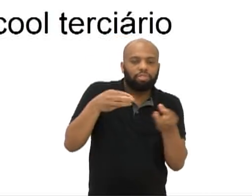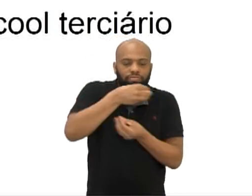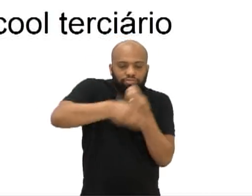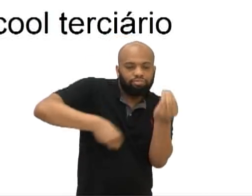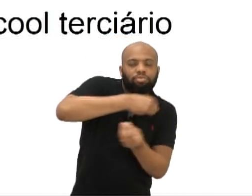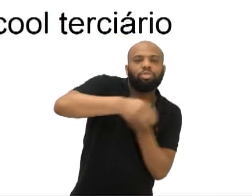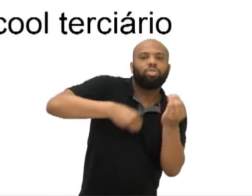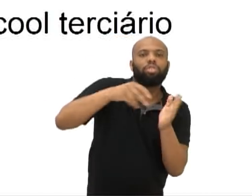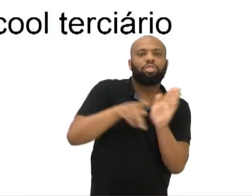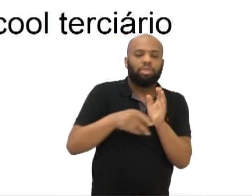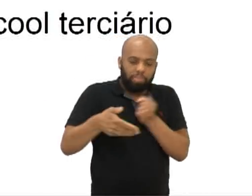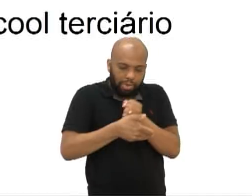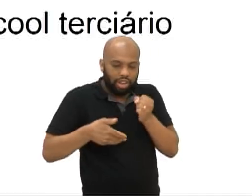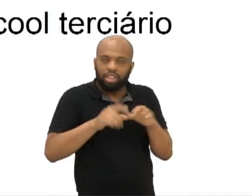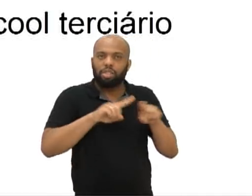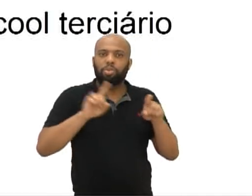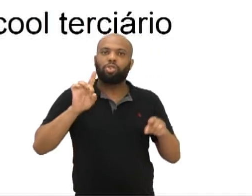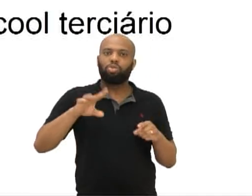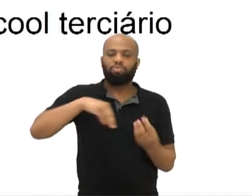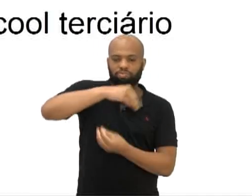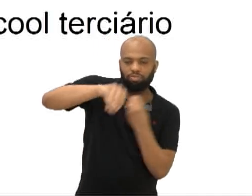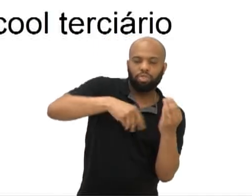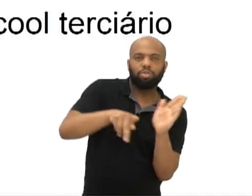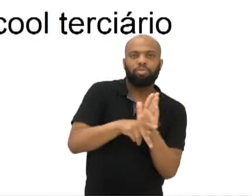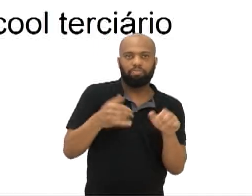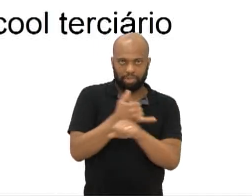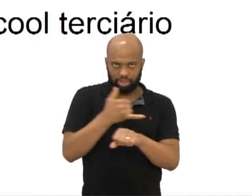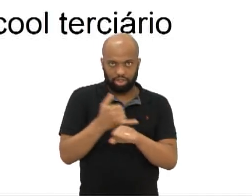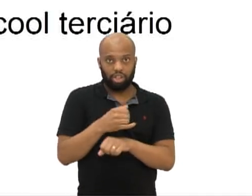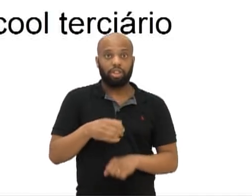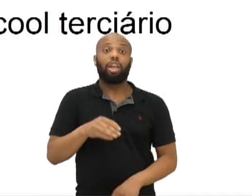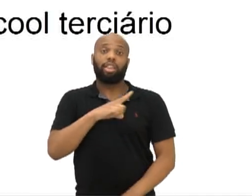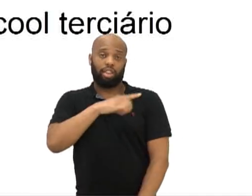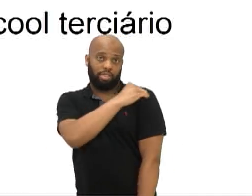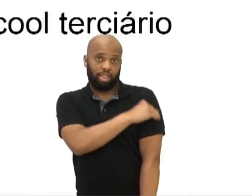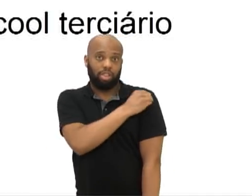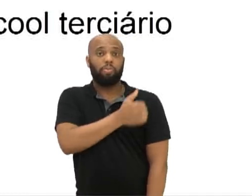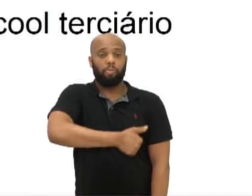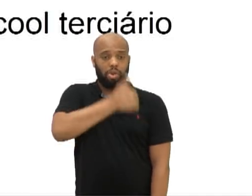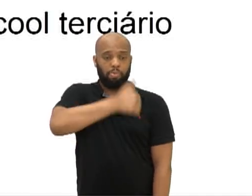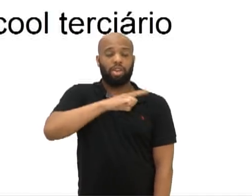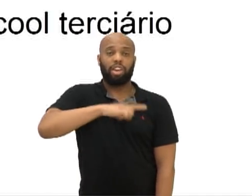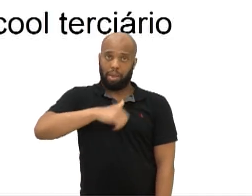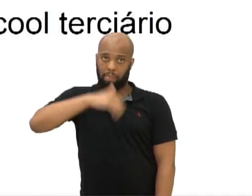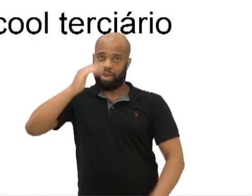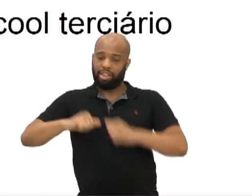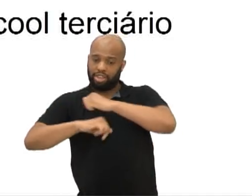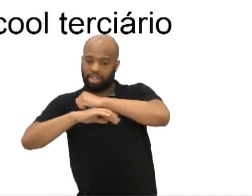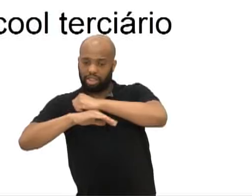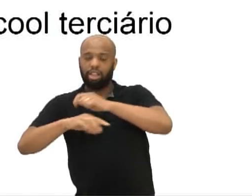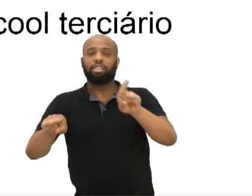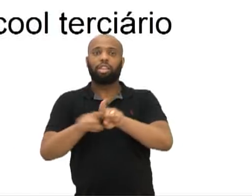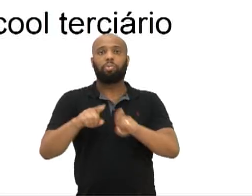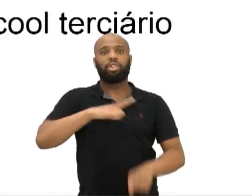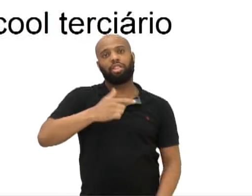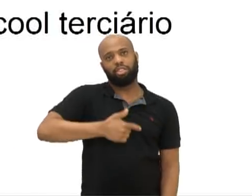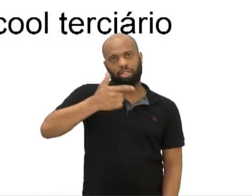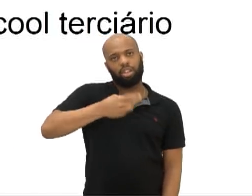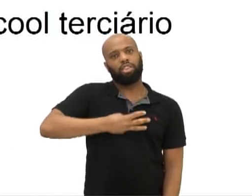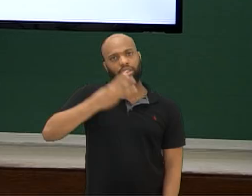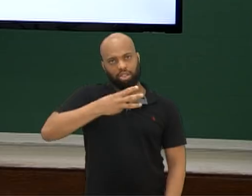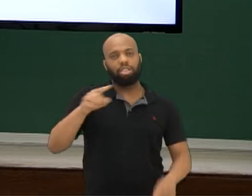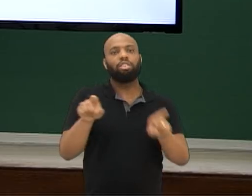com o sódio metálico. O álcool primário é aquele que possui o maior caráter ácido, seguido do secundário e